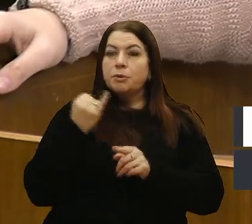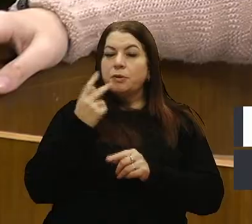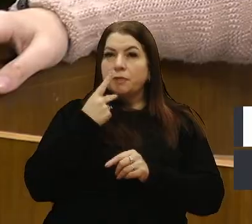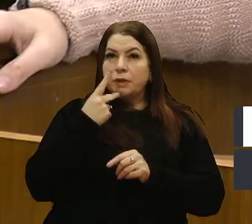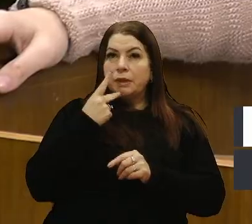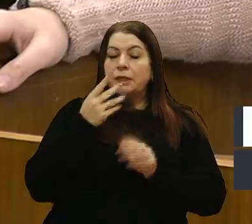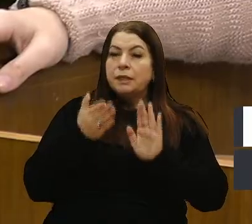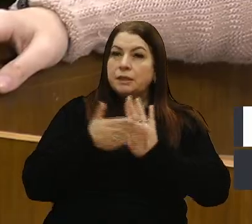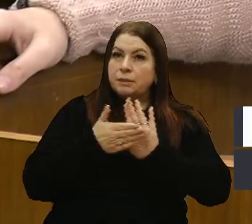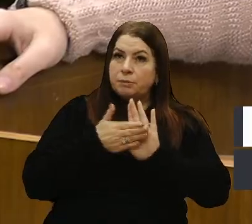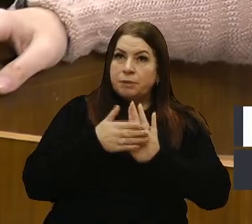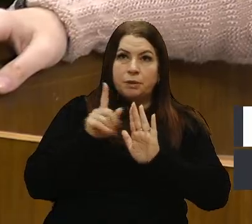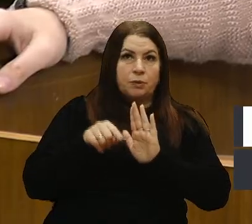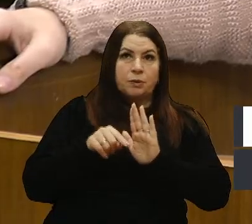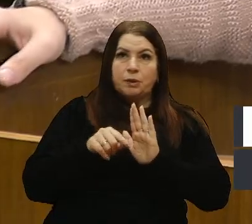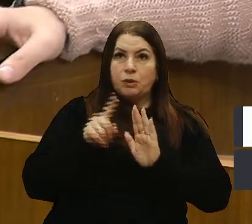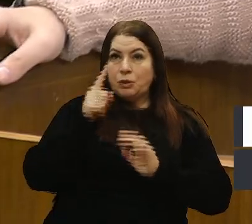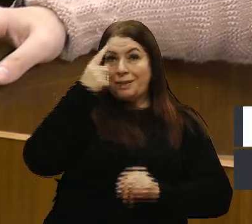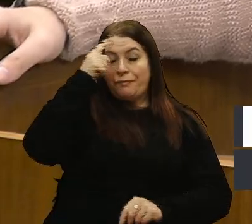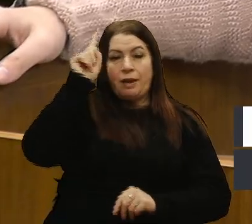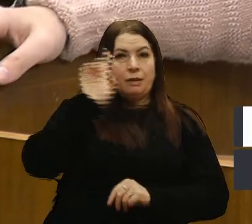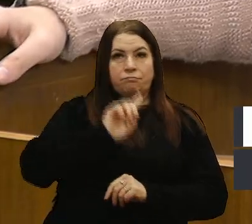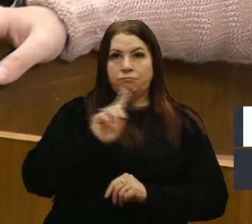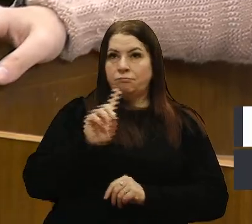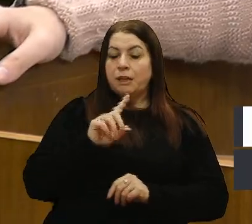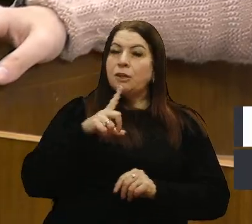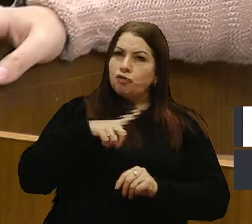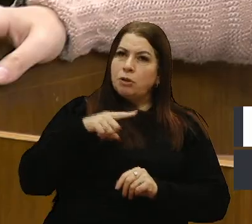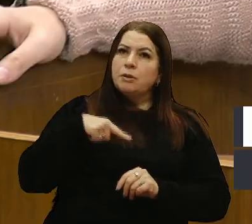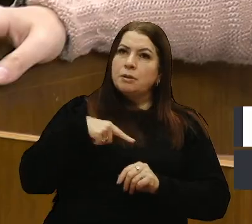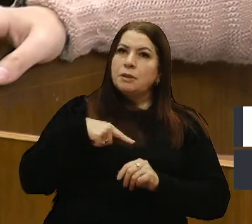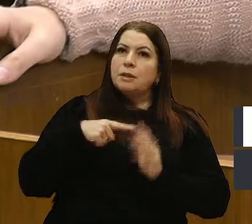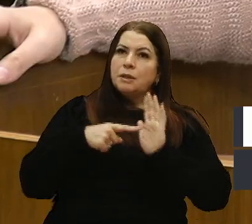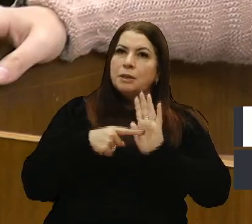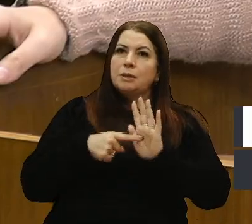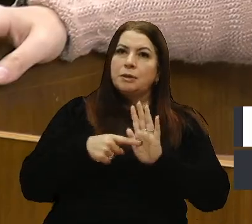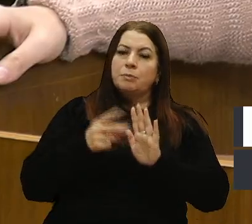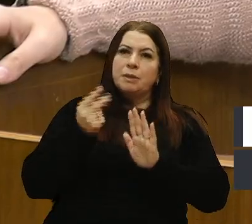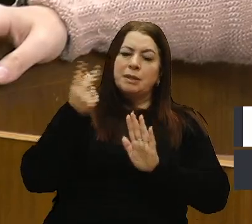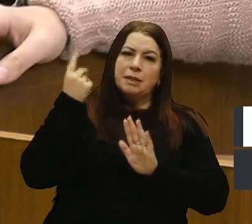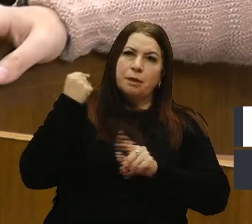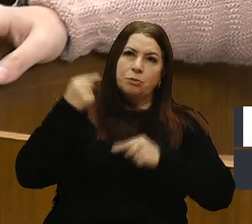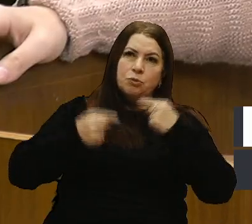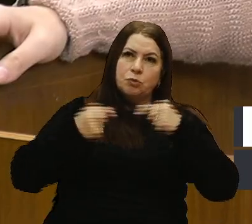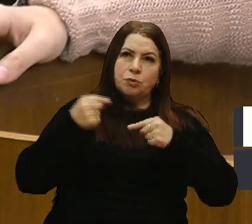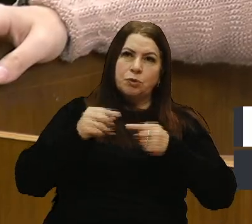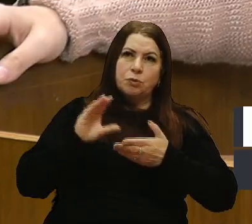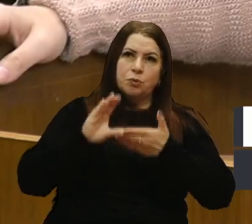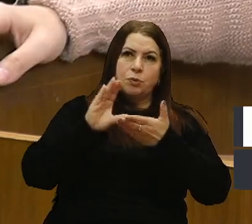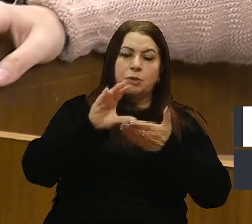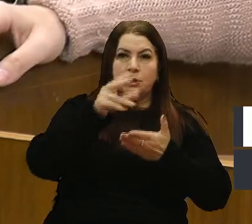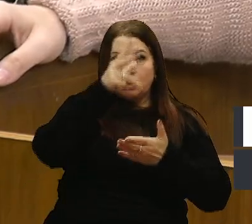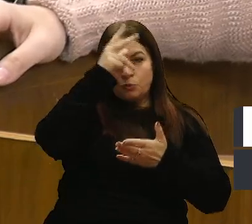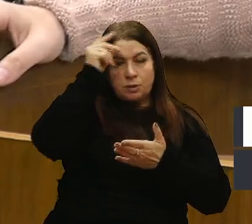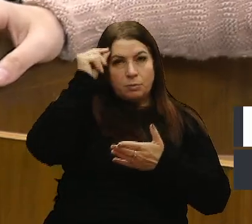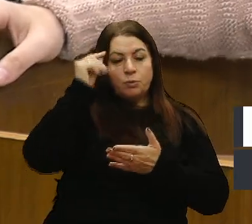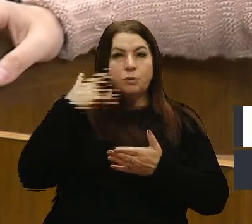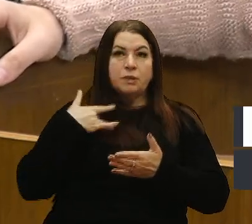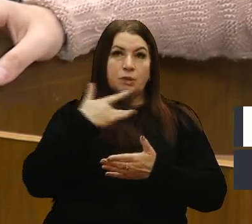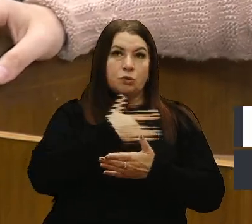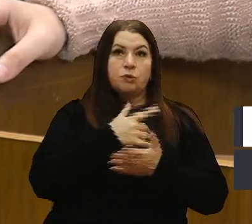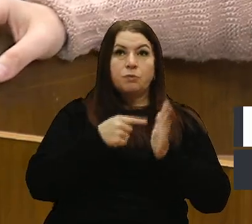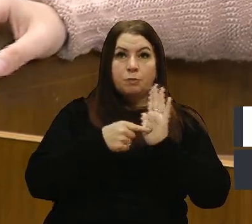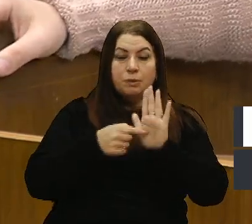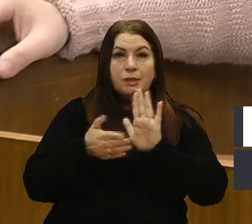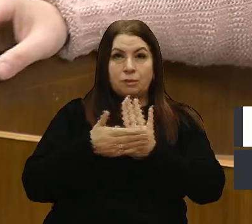que essa pauta não veio da nossa cabeça, ela já é levantada há algum tempo e discutida no Conselho Municipal de Saúde, inclusive levamos